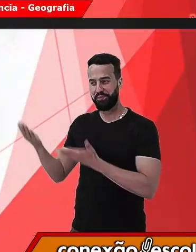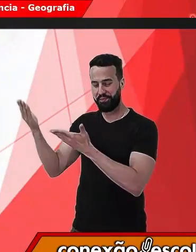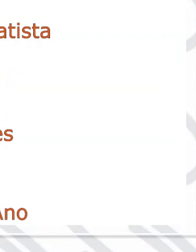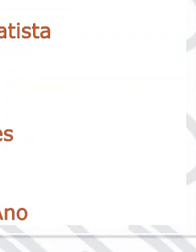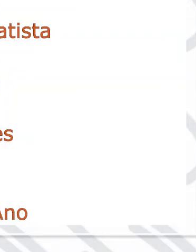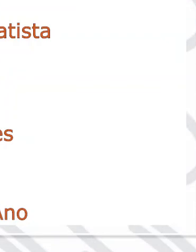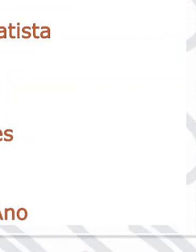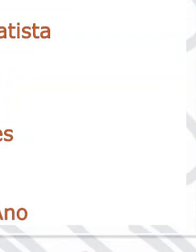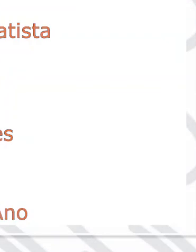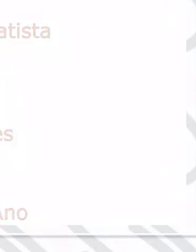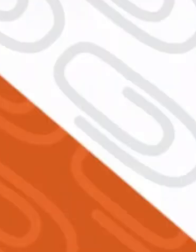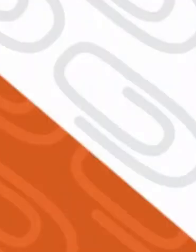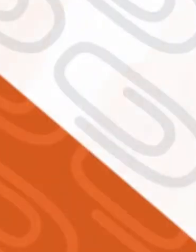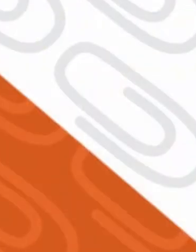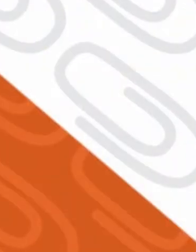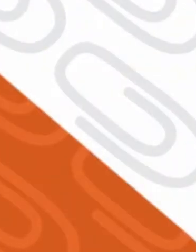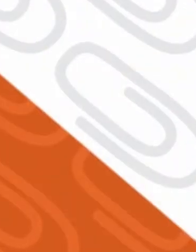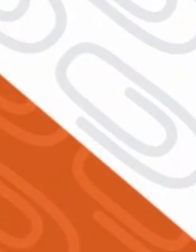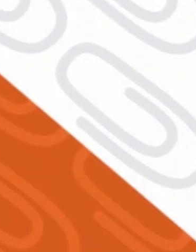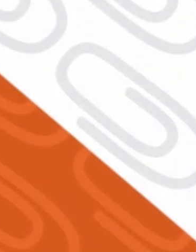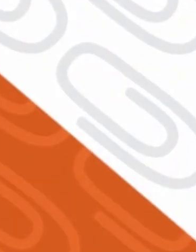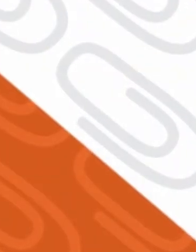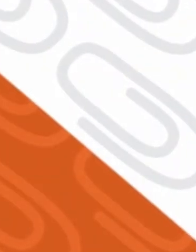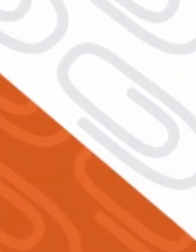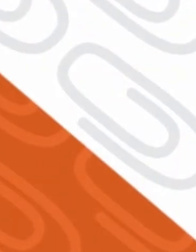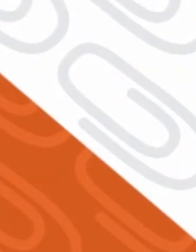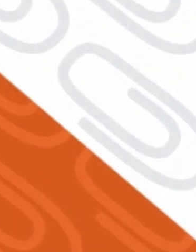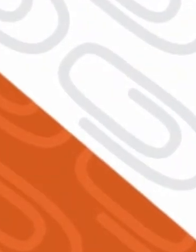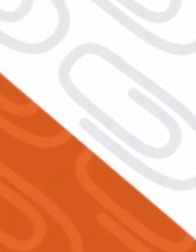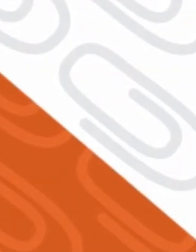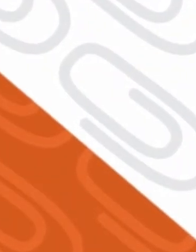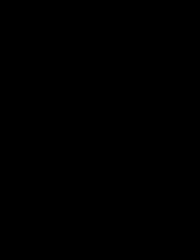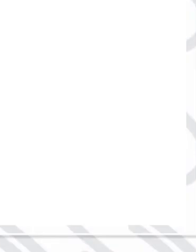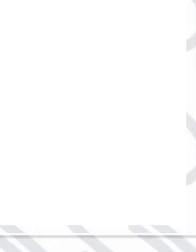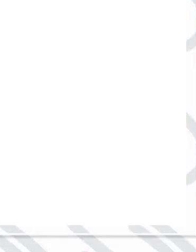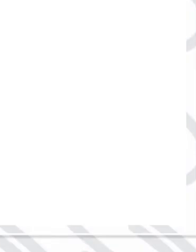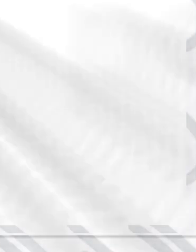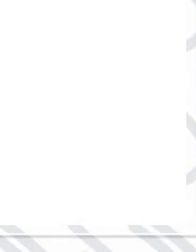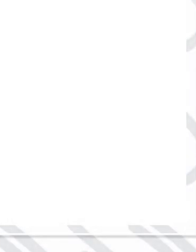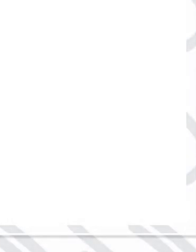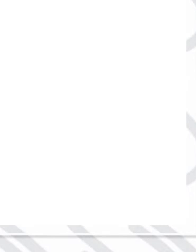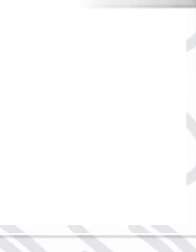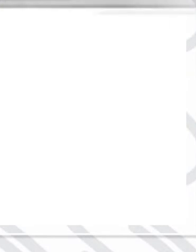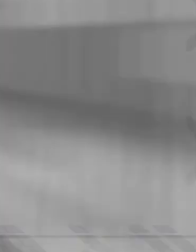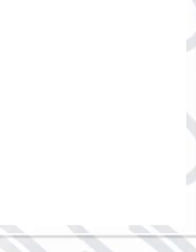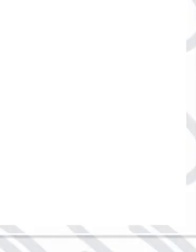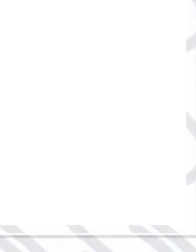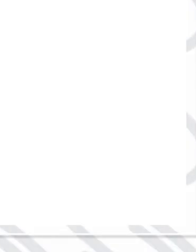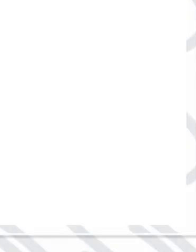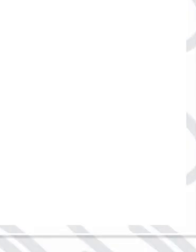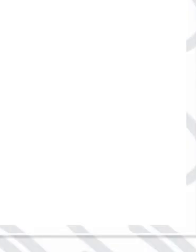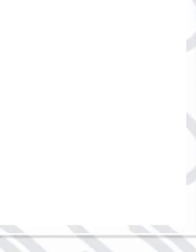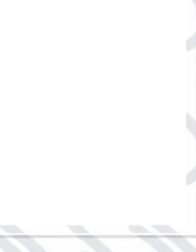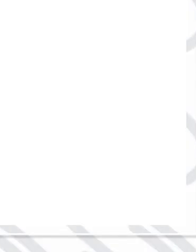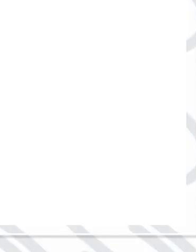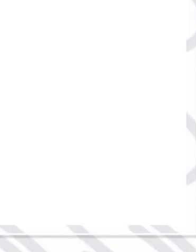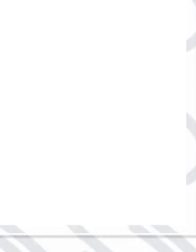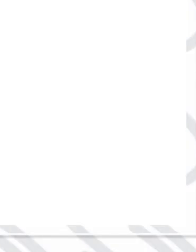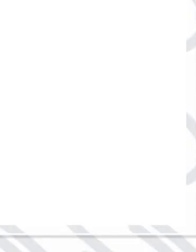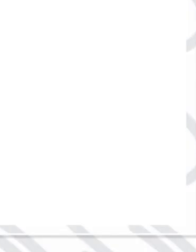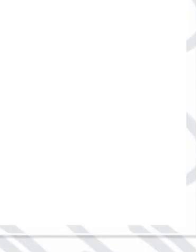significa que a China passa a ser o país ao qual nós mais vendemos produtos